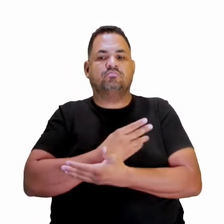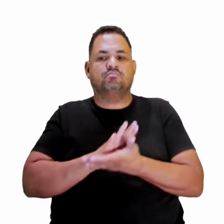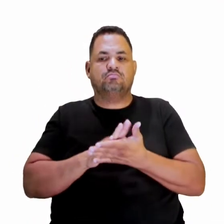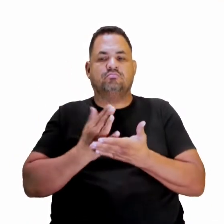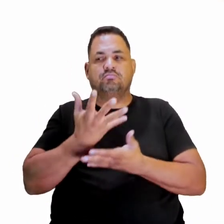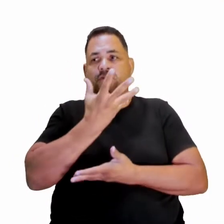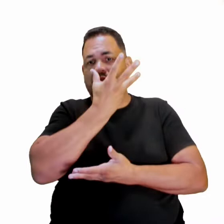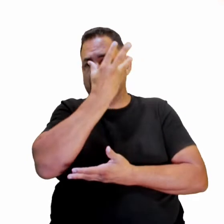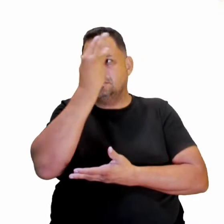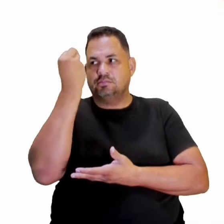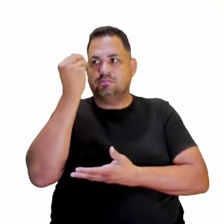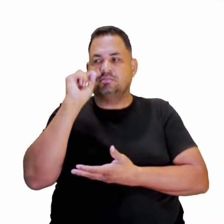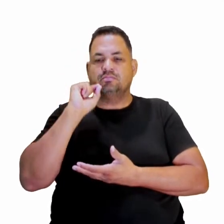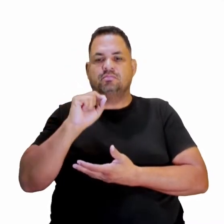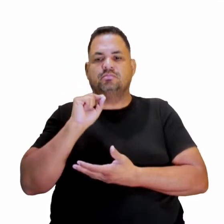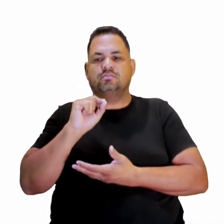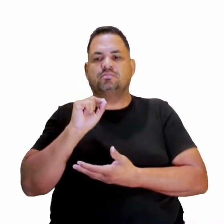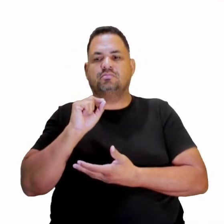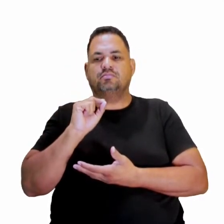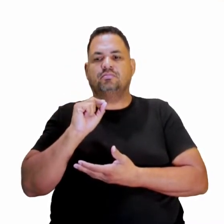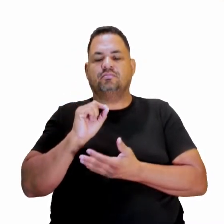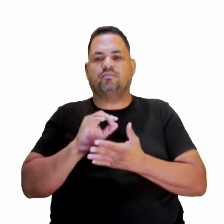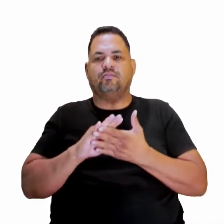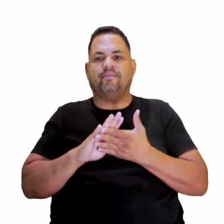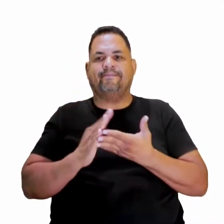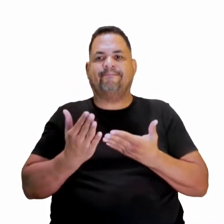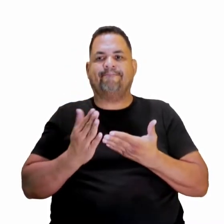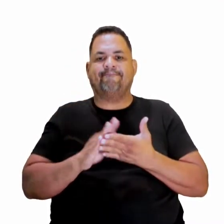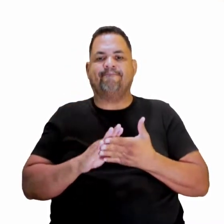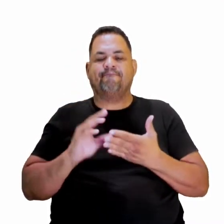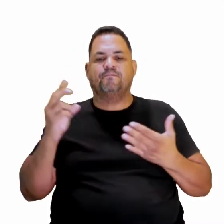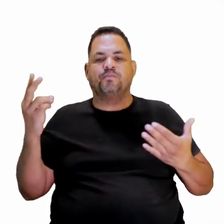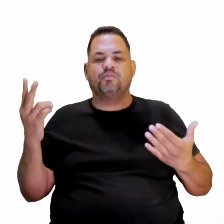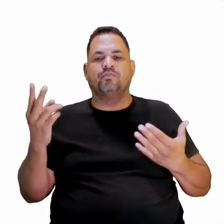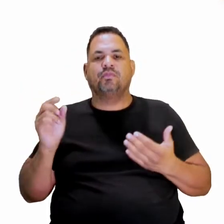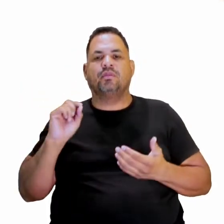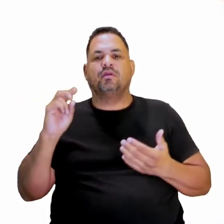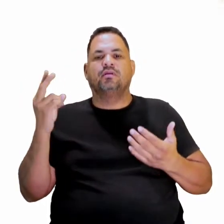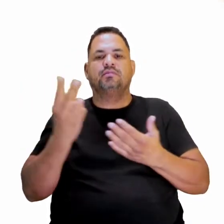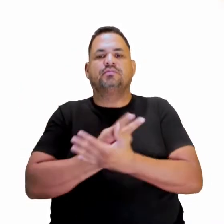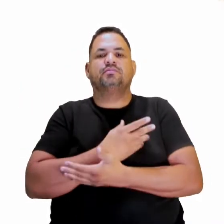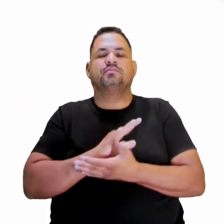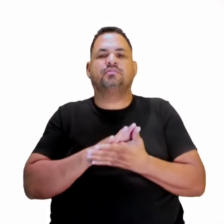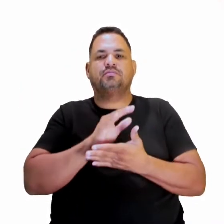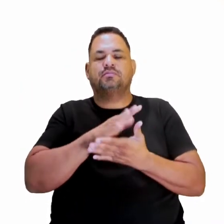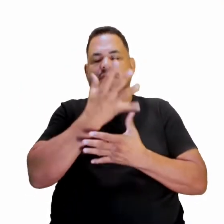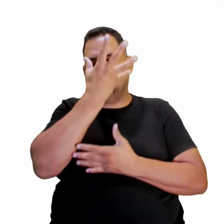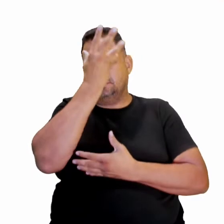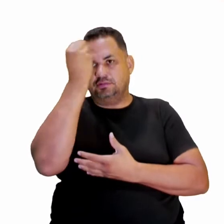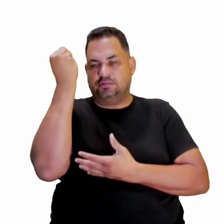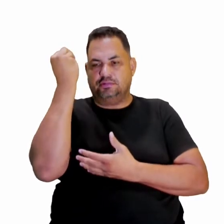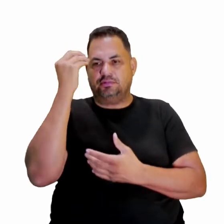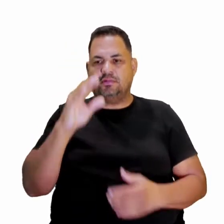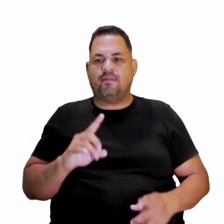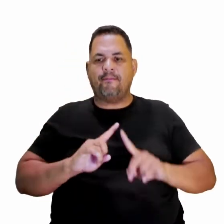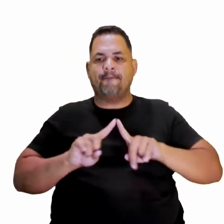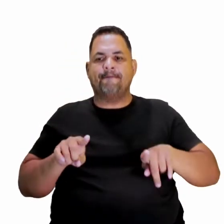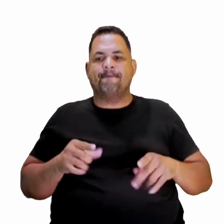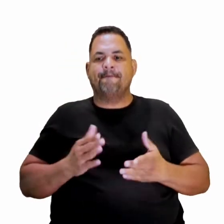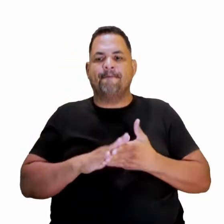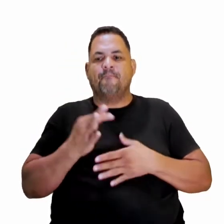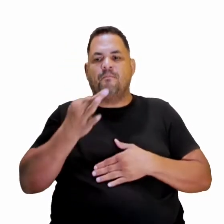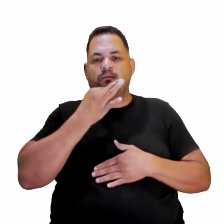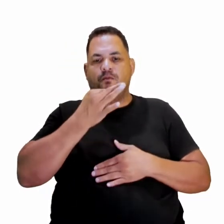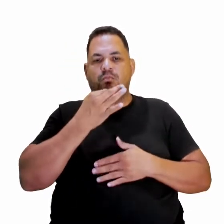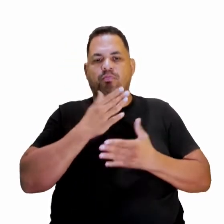gente às vezes esquece, né, coisas que, enfim, eventos, coisas que as pessoas falaram, fizeram, a gente vai esquecendo. Mas aí vamos supor